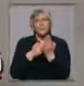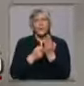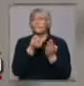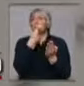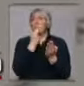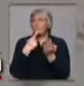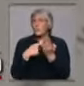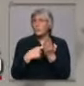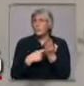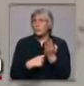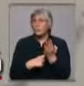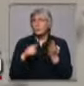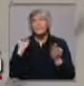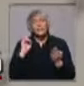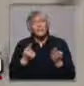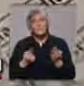tomava, devia ter tido mais atenção.